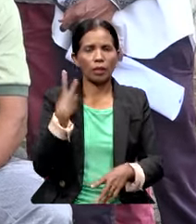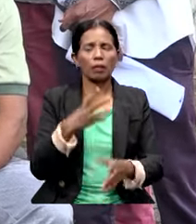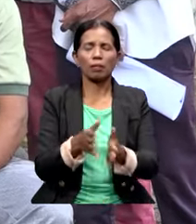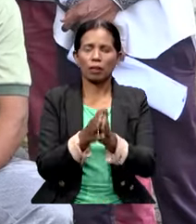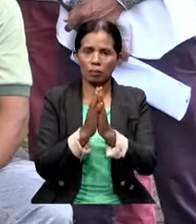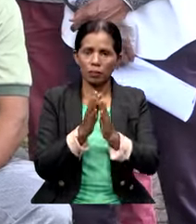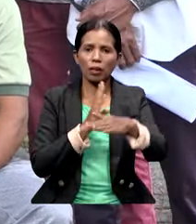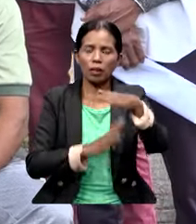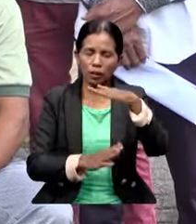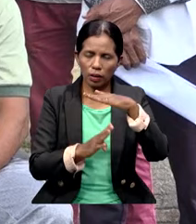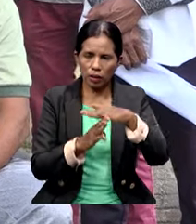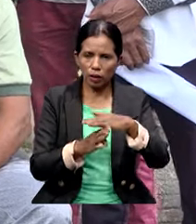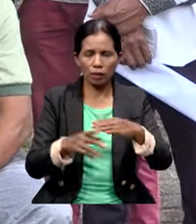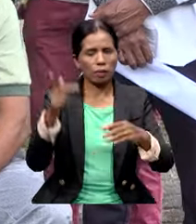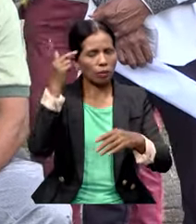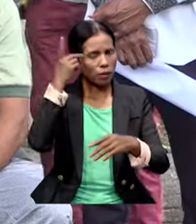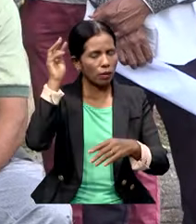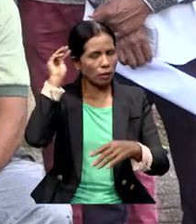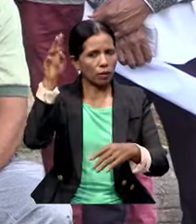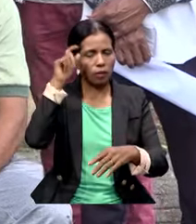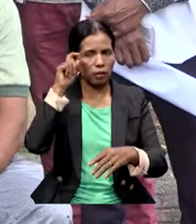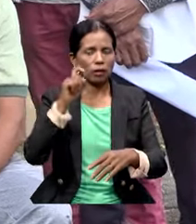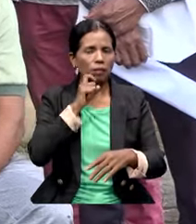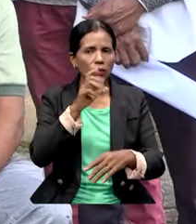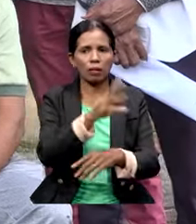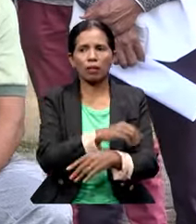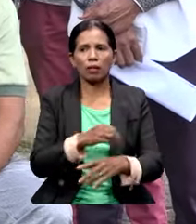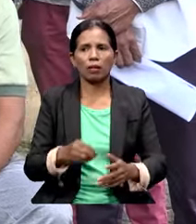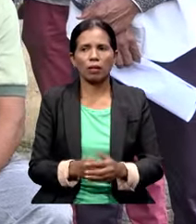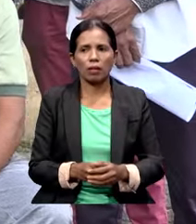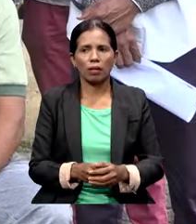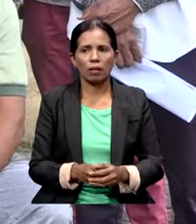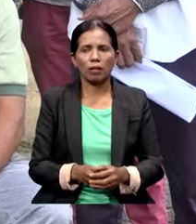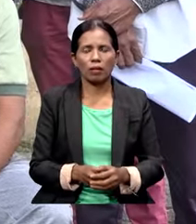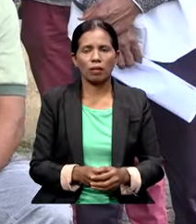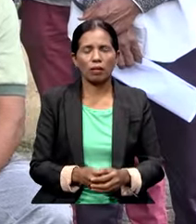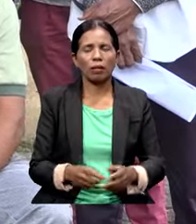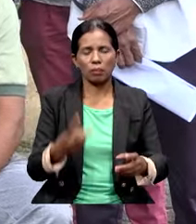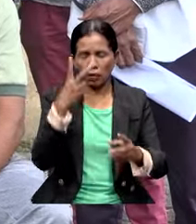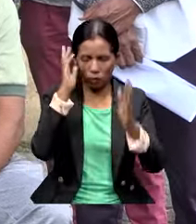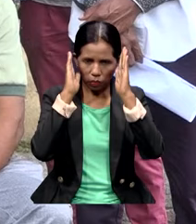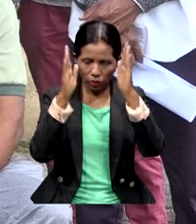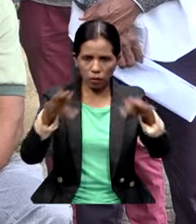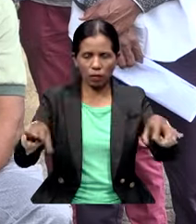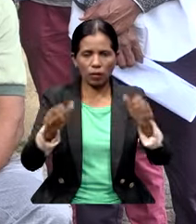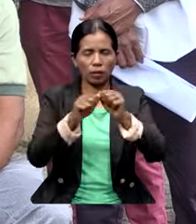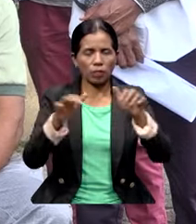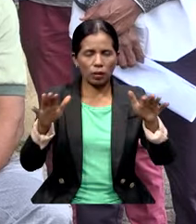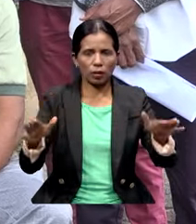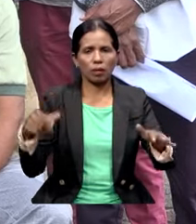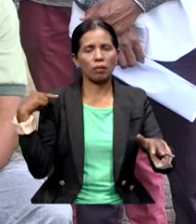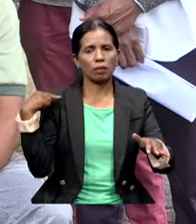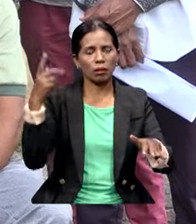harakian, vossa excelência primeiro-ministro, Kairala Sanana Guzmão, ou abonana, Toma atenção, mas serviço de administração, o